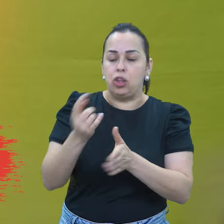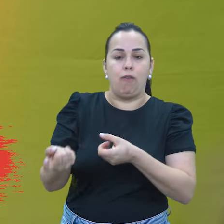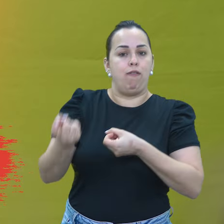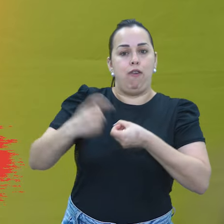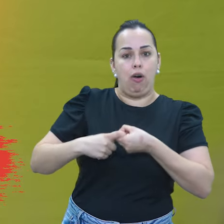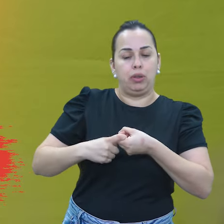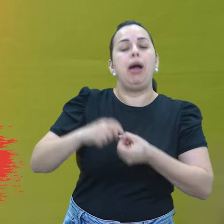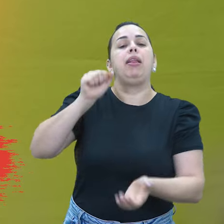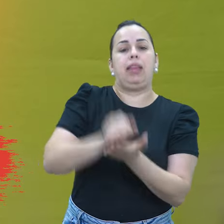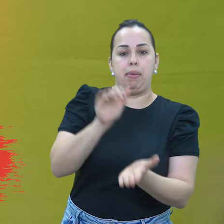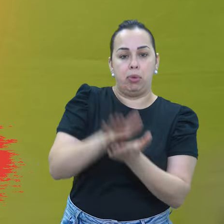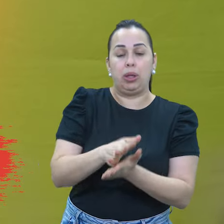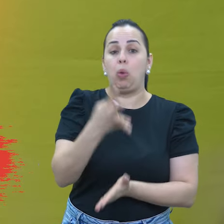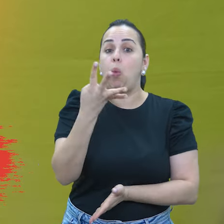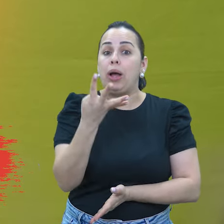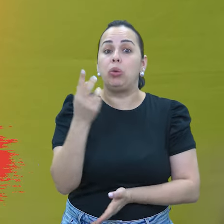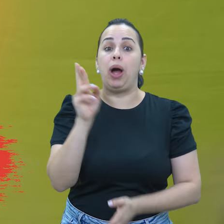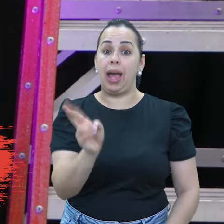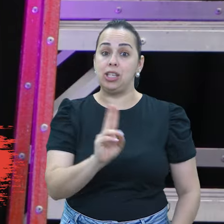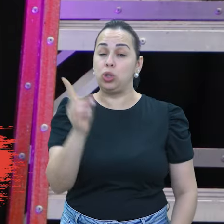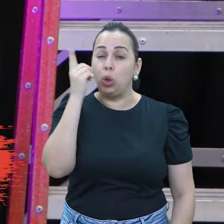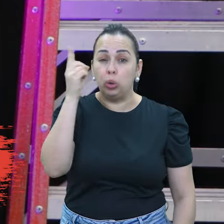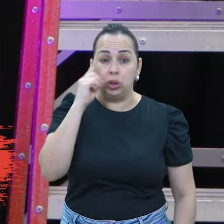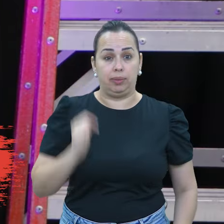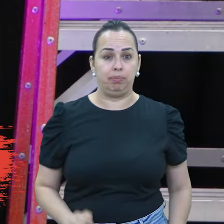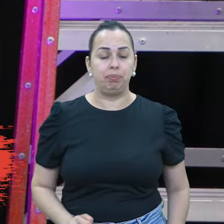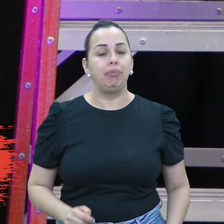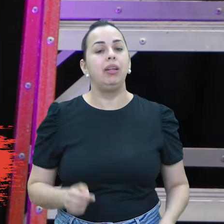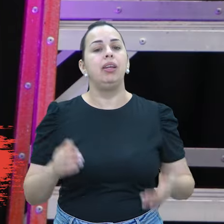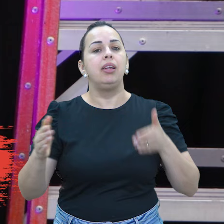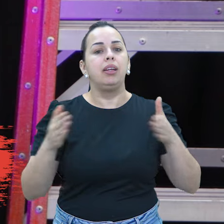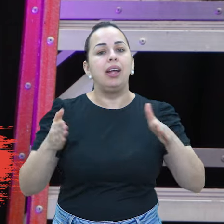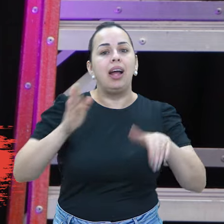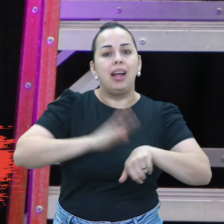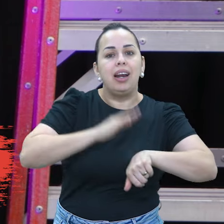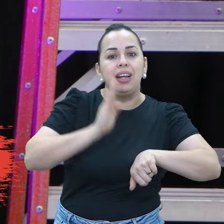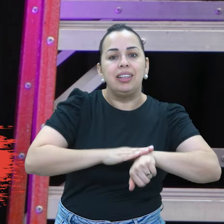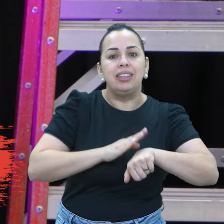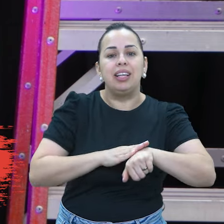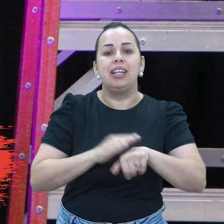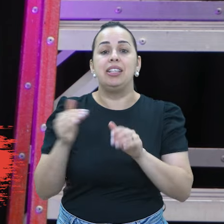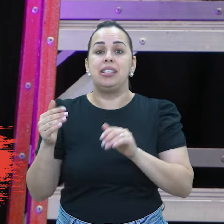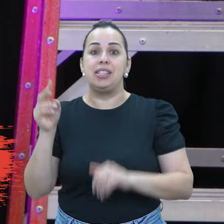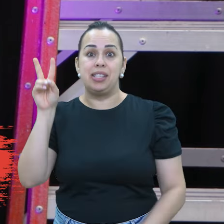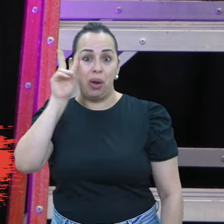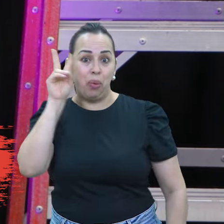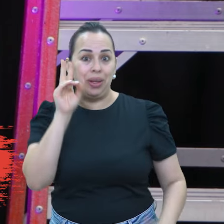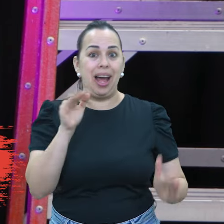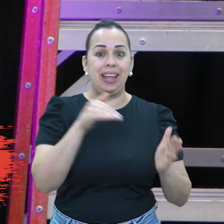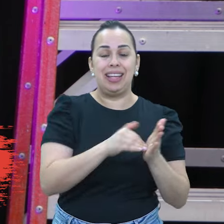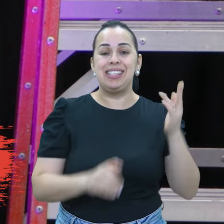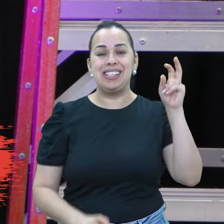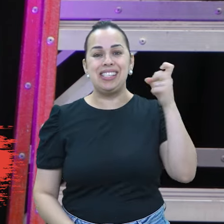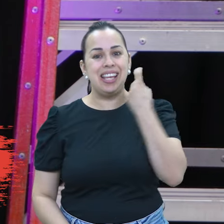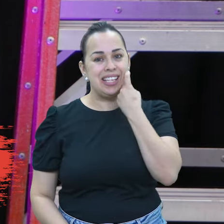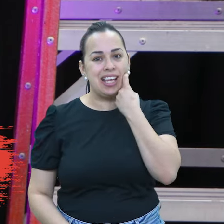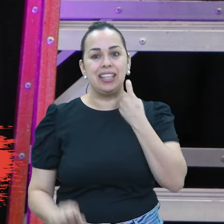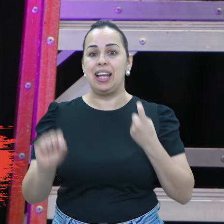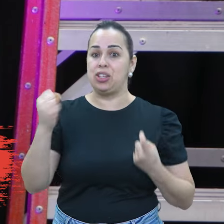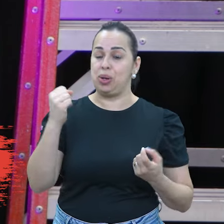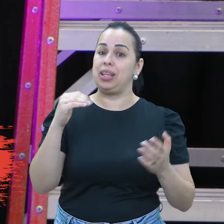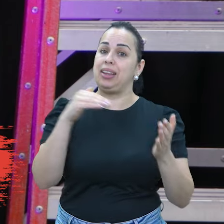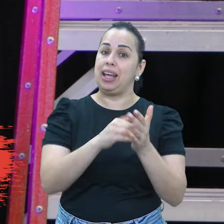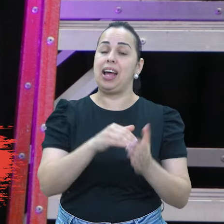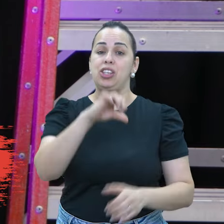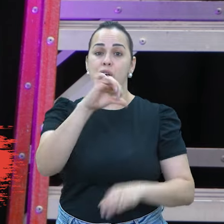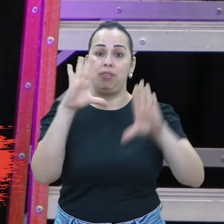forem renovados. É de R$ 4,00 por dia. O funcionamento do projeto Vem Cá Ler é de segunda a sexta-feira, das 8 da